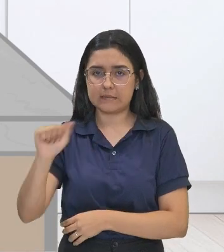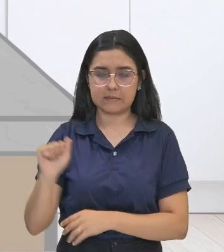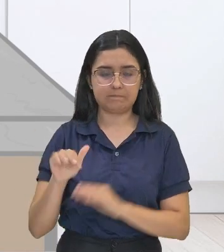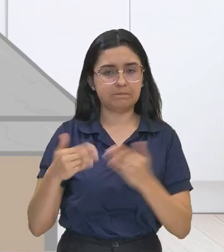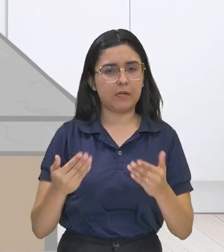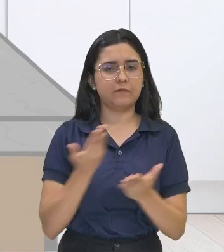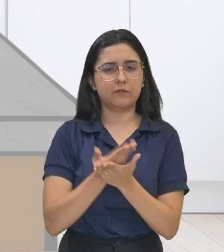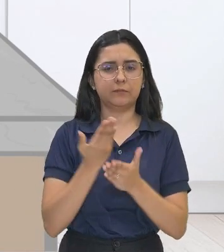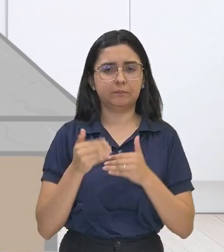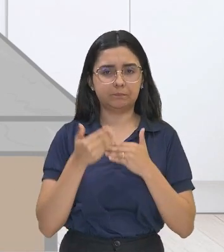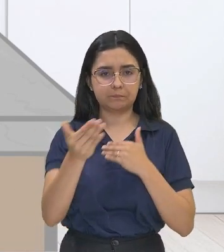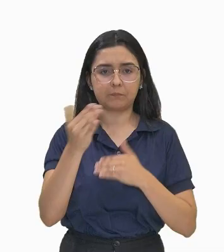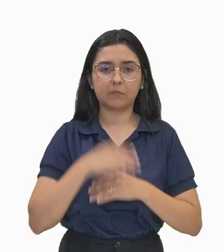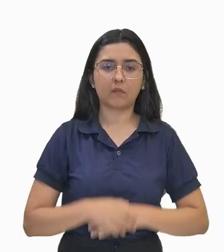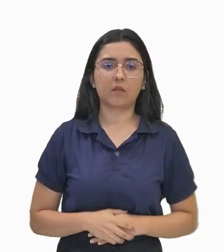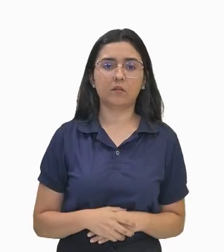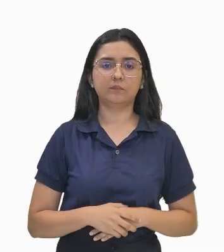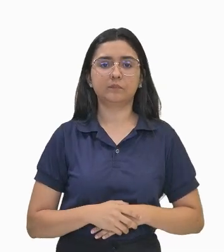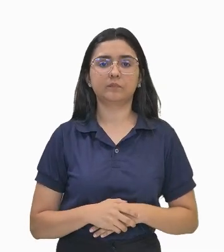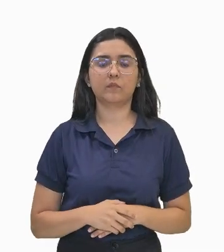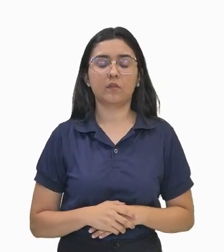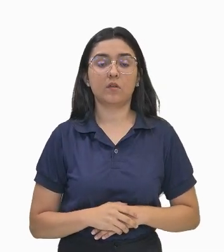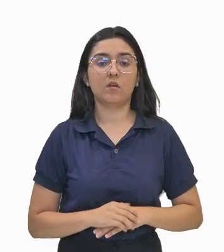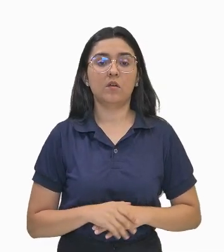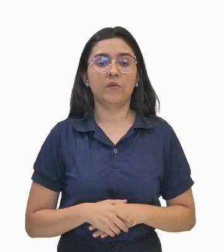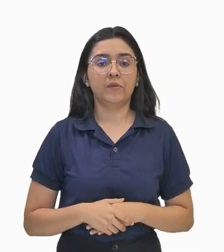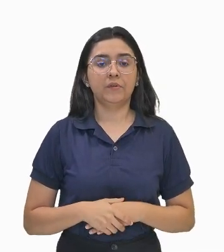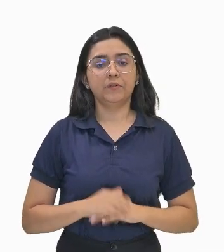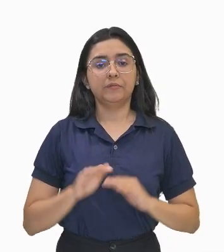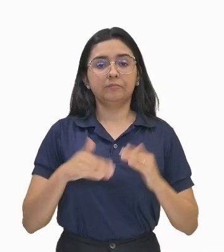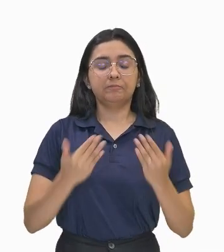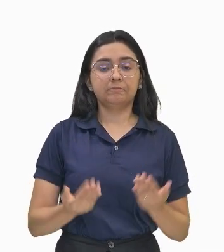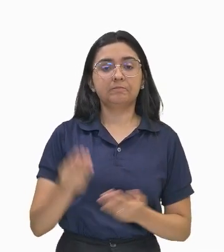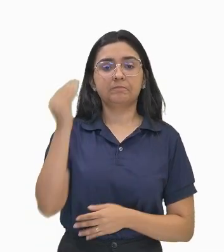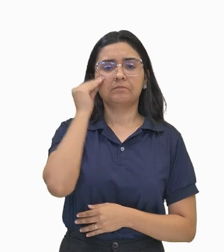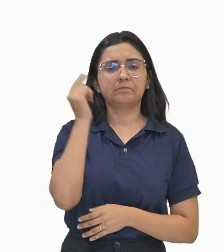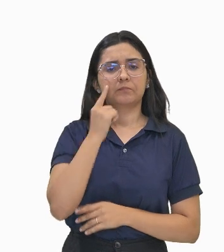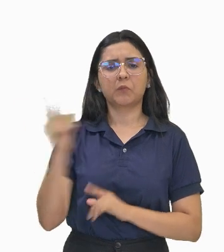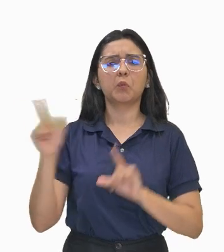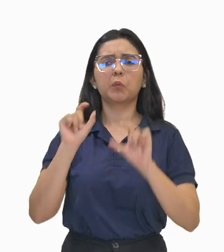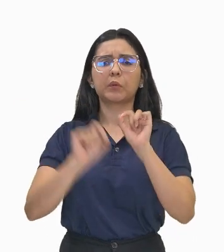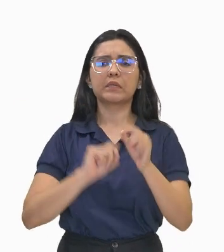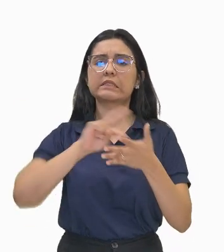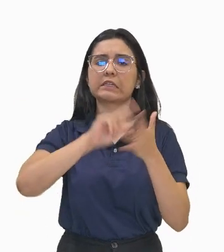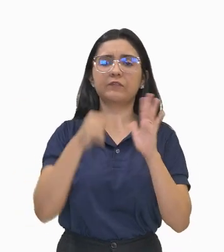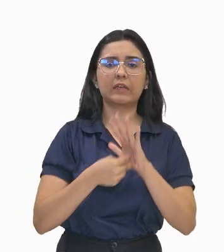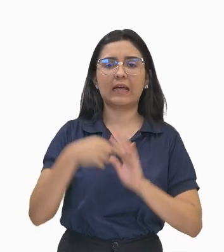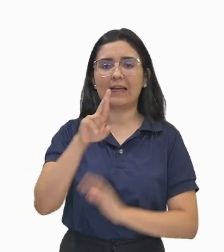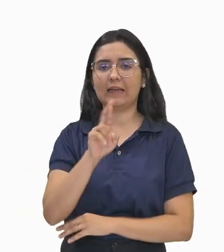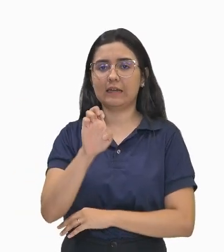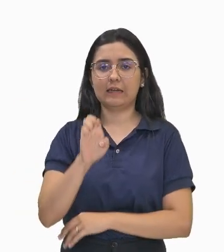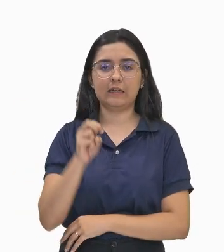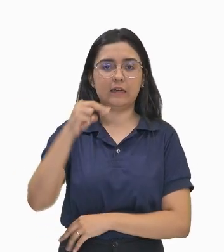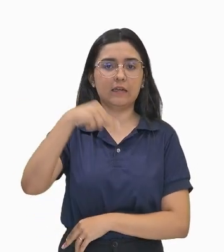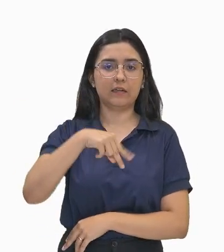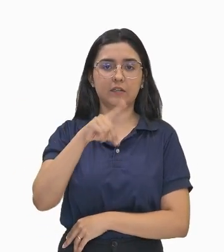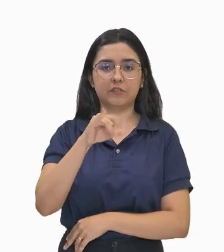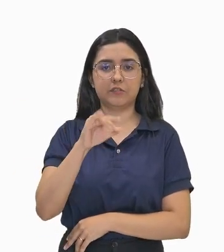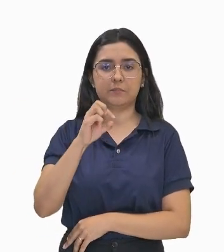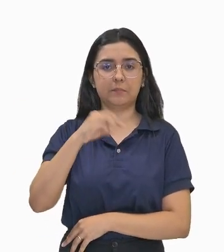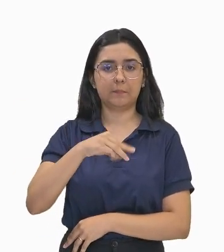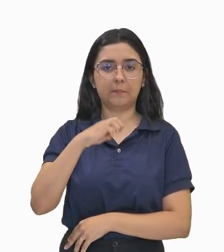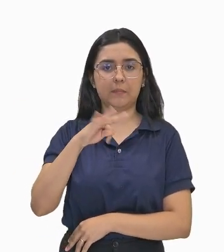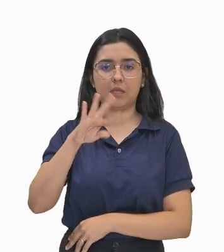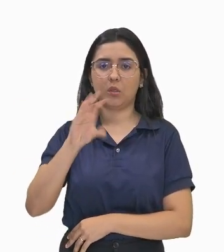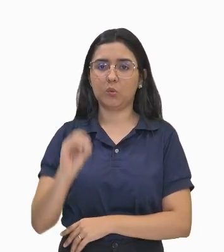isso direitinho, dê uma olhada. O que é rendimento em reações químicas?